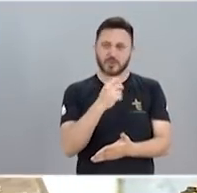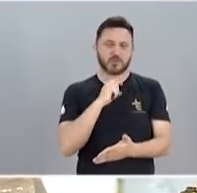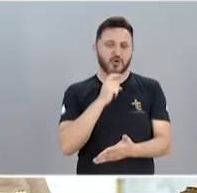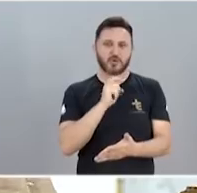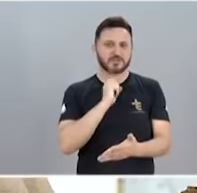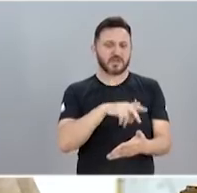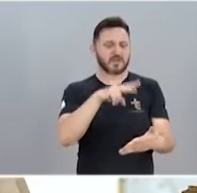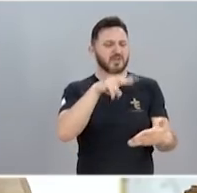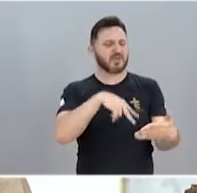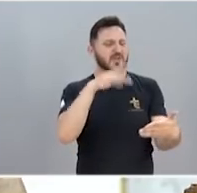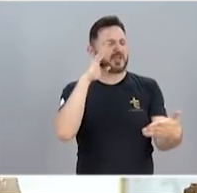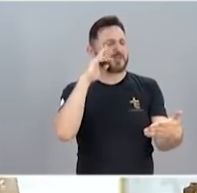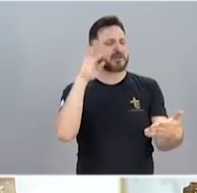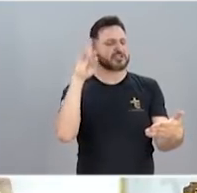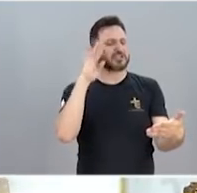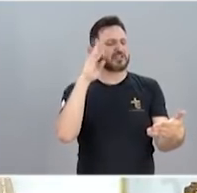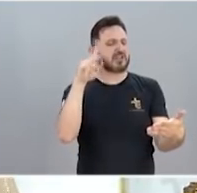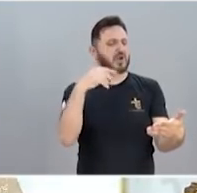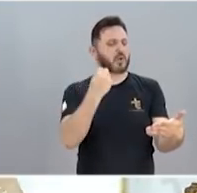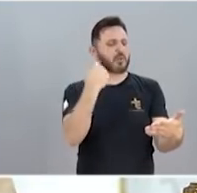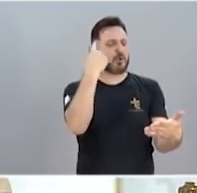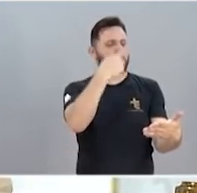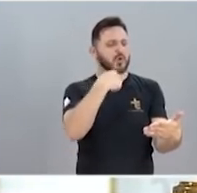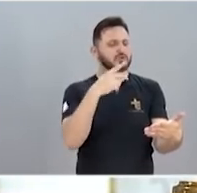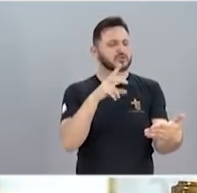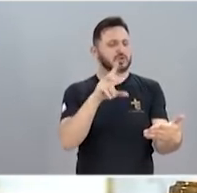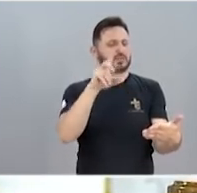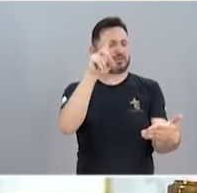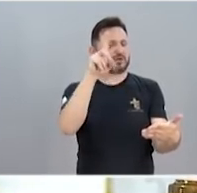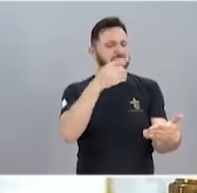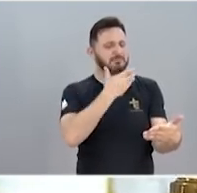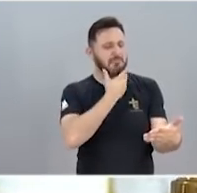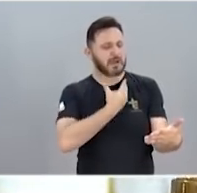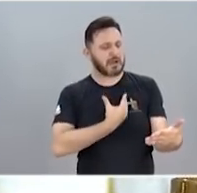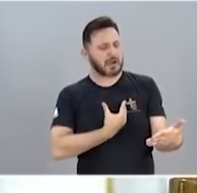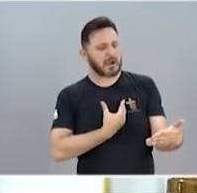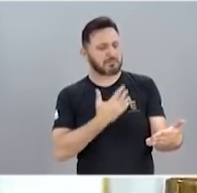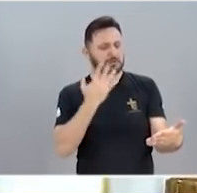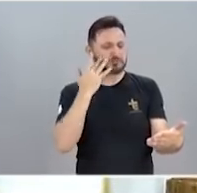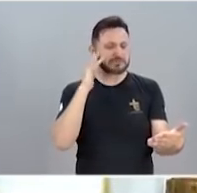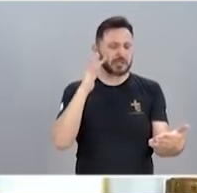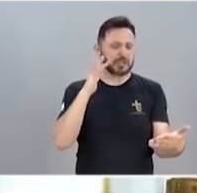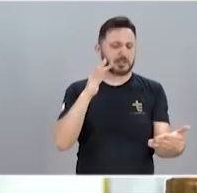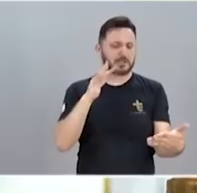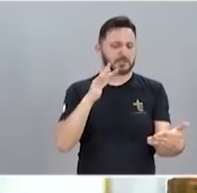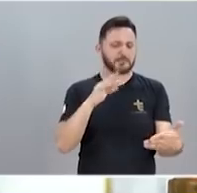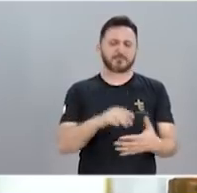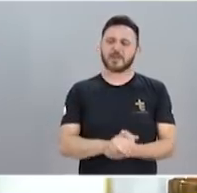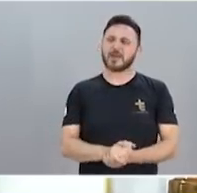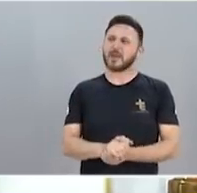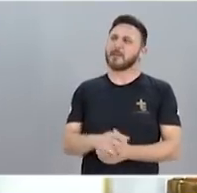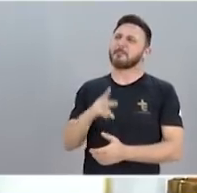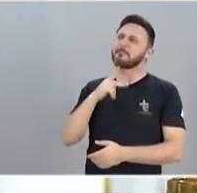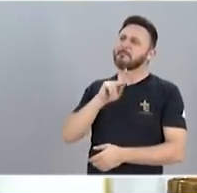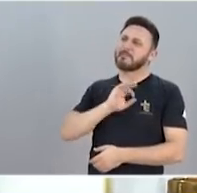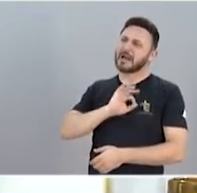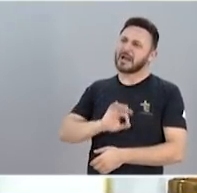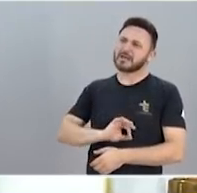Muitas vezes eu recebo essa pergunta: padre, eu leio o Antigo Testamento, mas parece um Deus tão bravo.